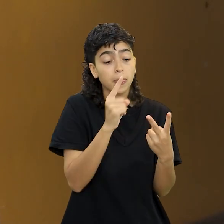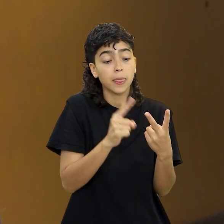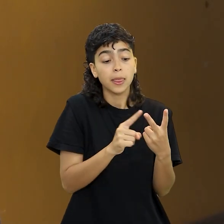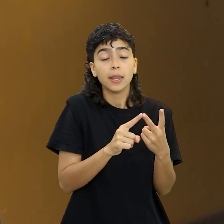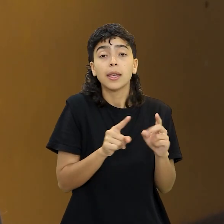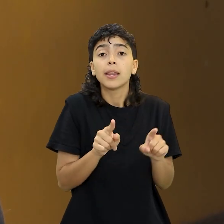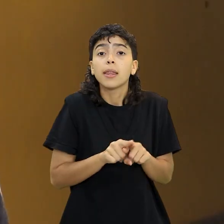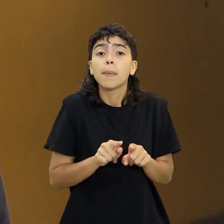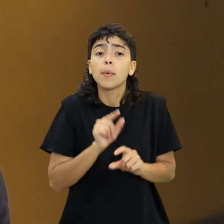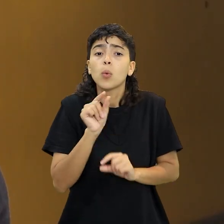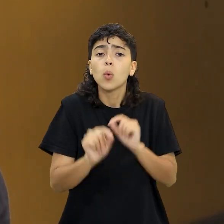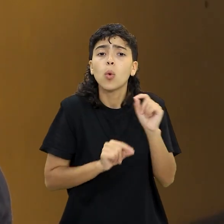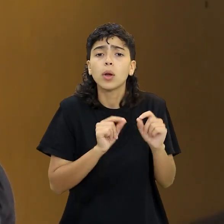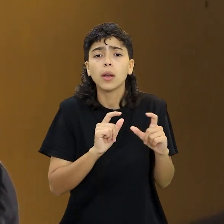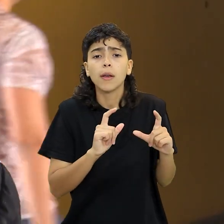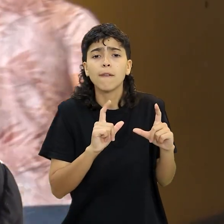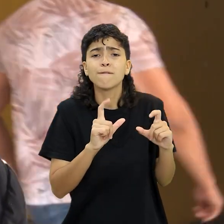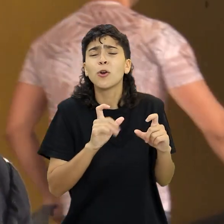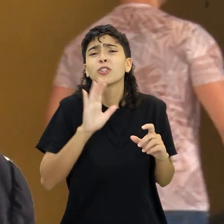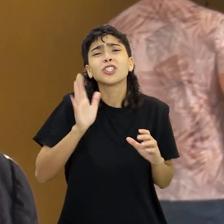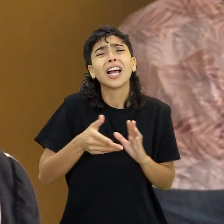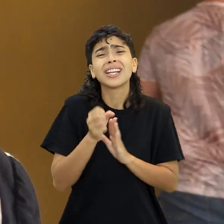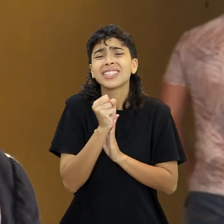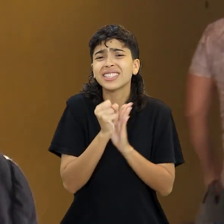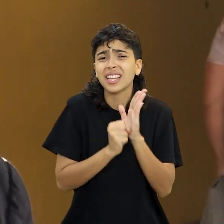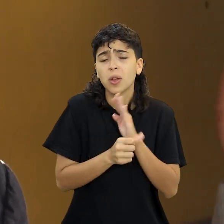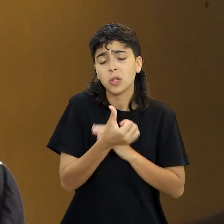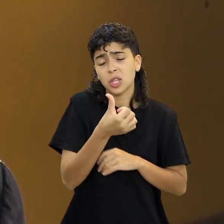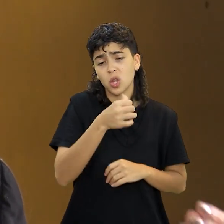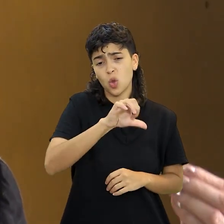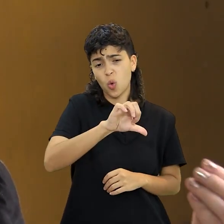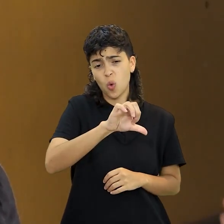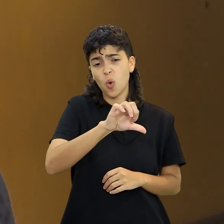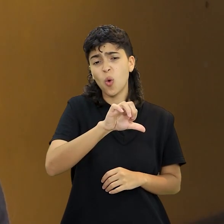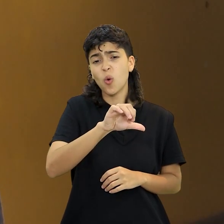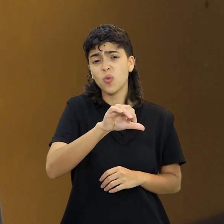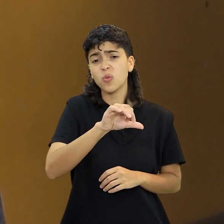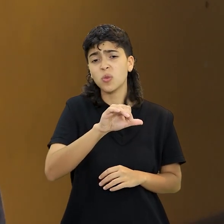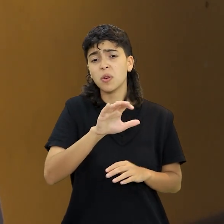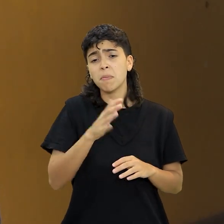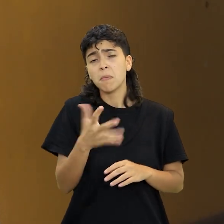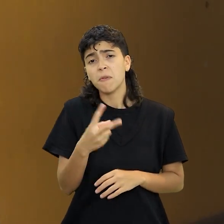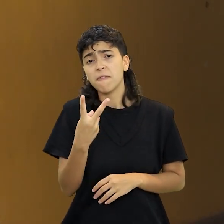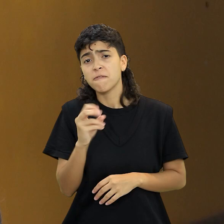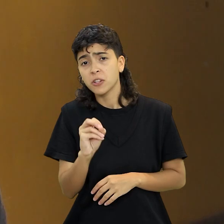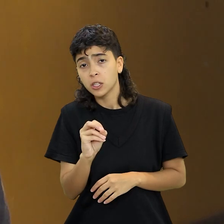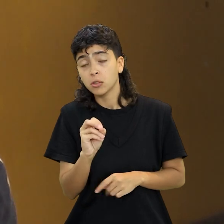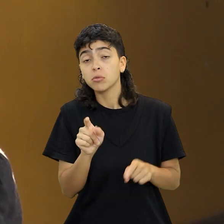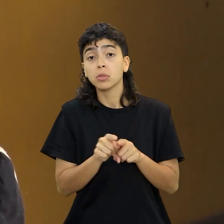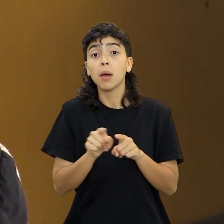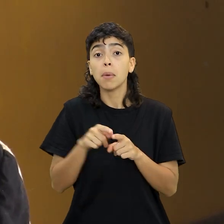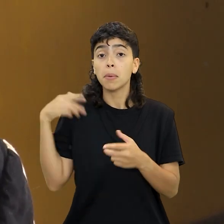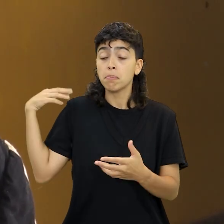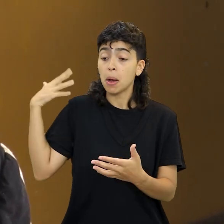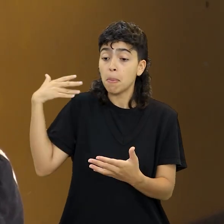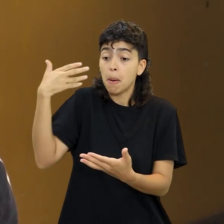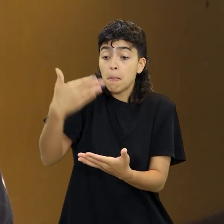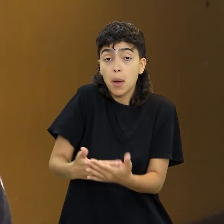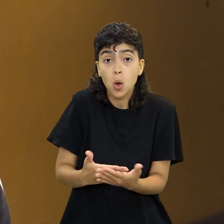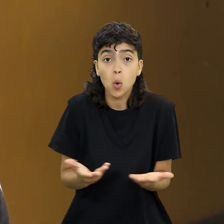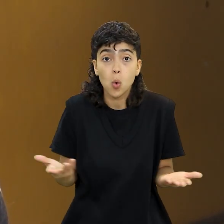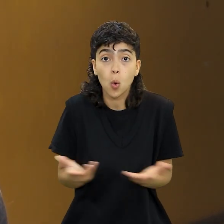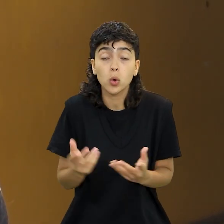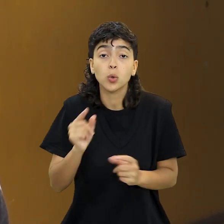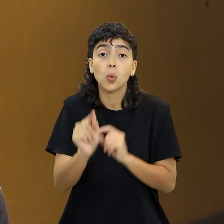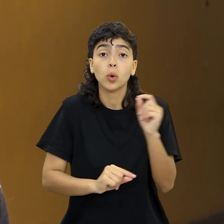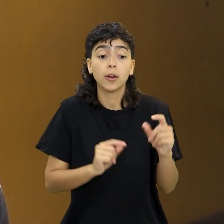muito recorrente desde lá atrás, no século XIX, mas passando no XX e até hoje em dia também, que é a vertente